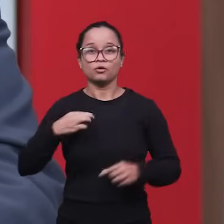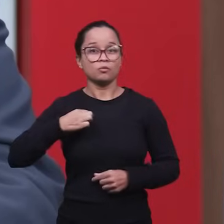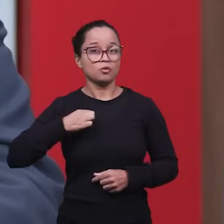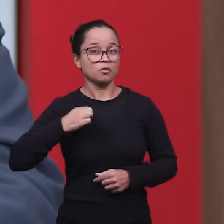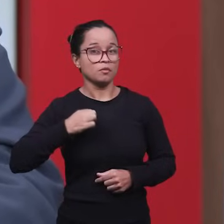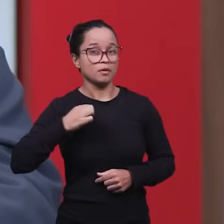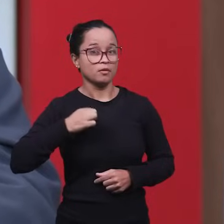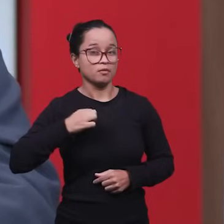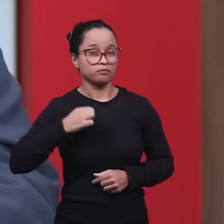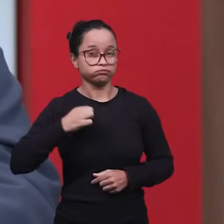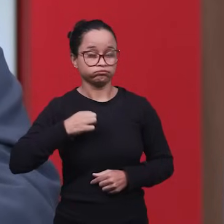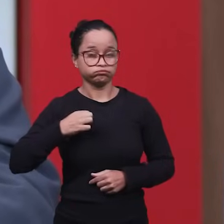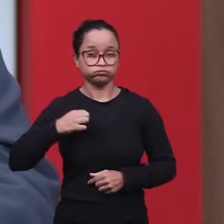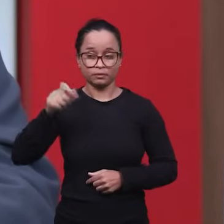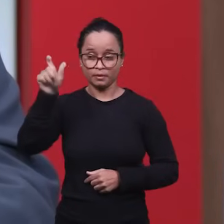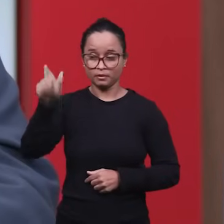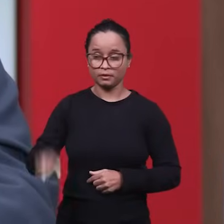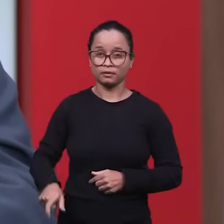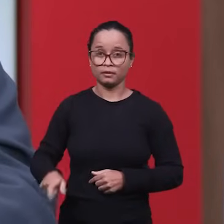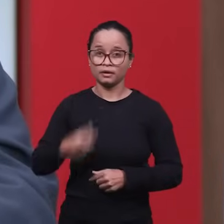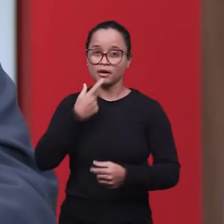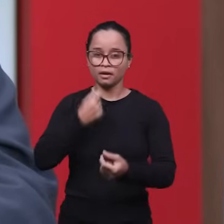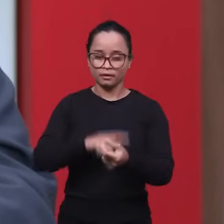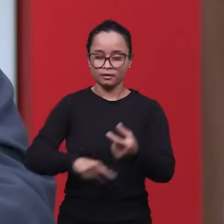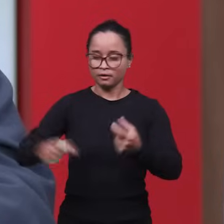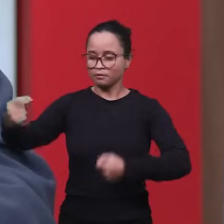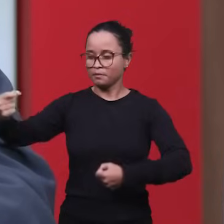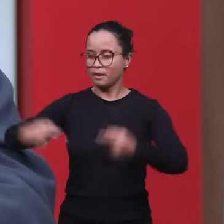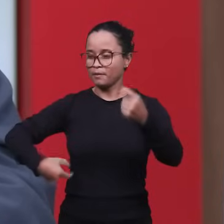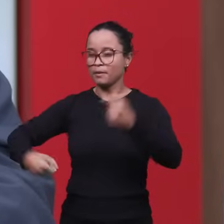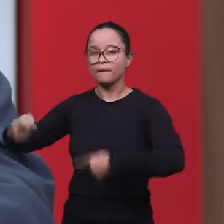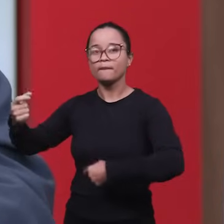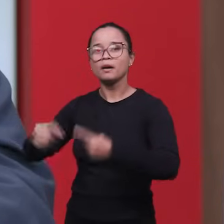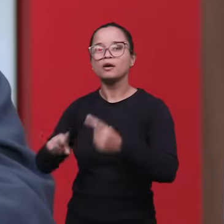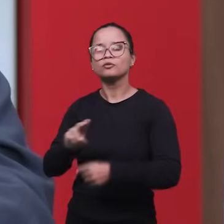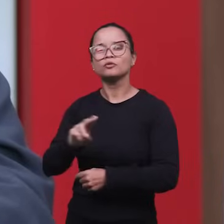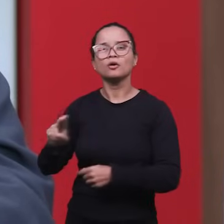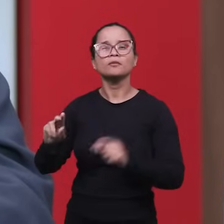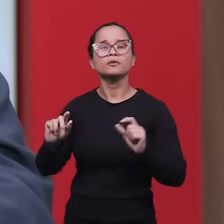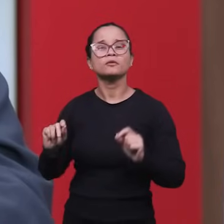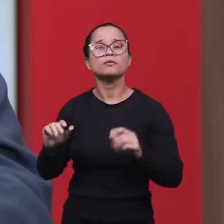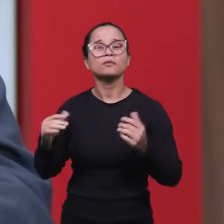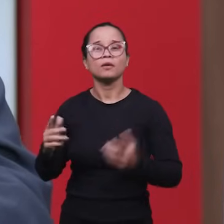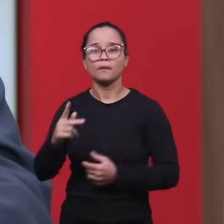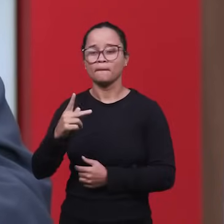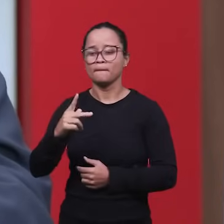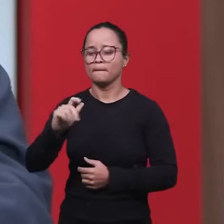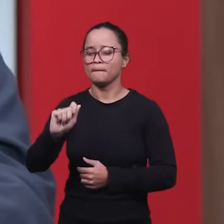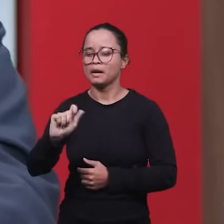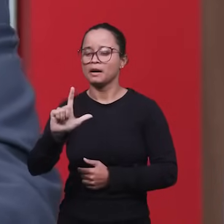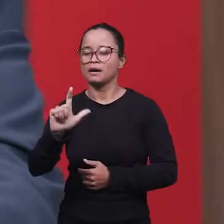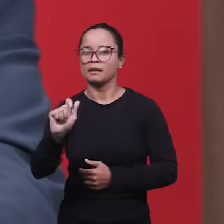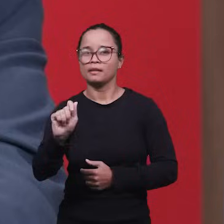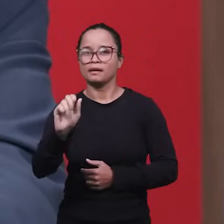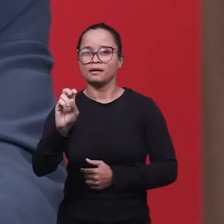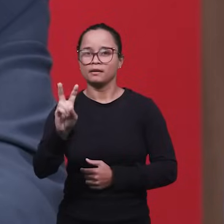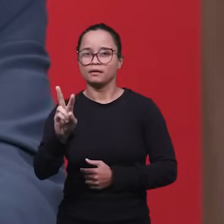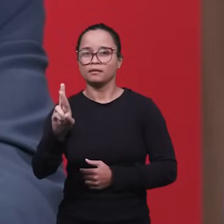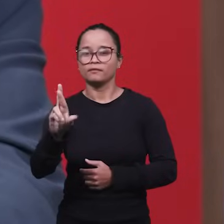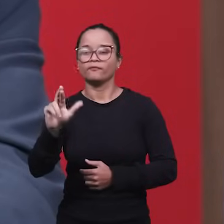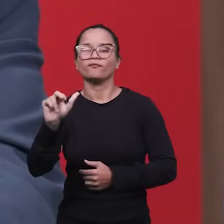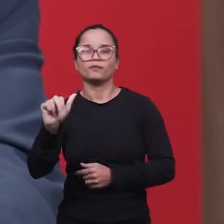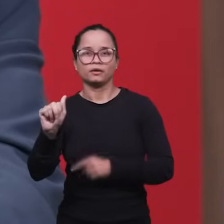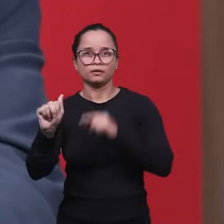uma veste salpicada de sangue, e o nome pelo qual se chama é a palavra. No texto